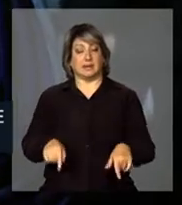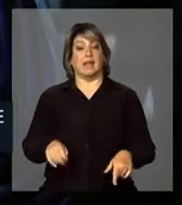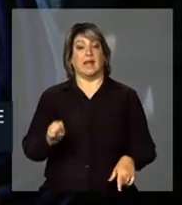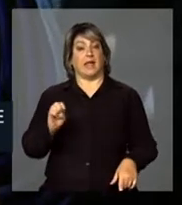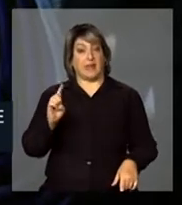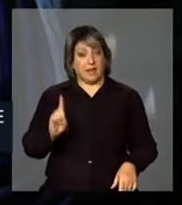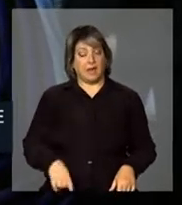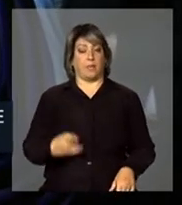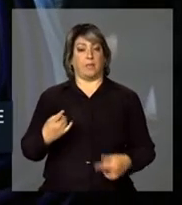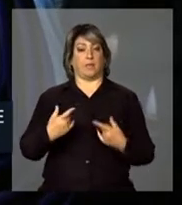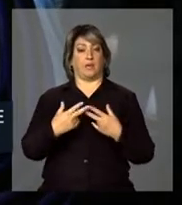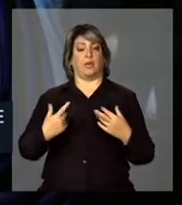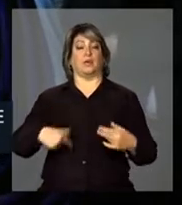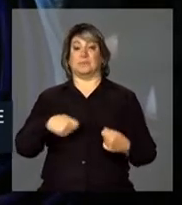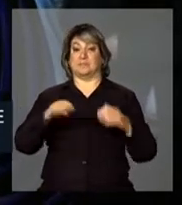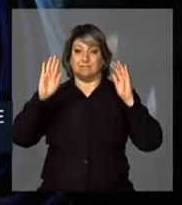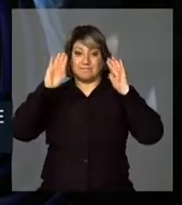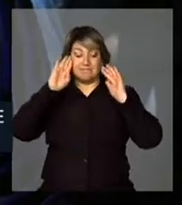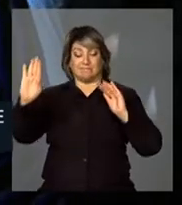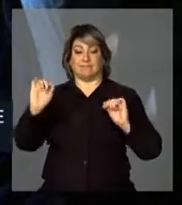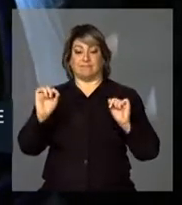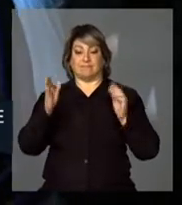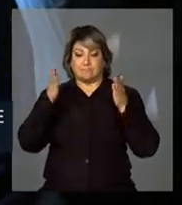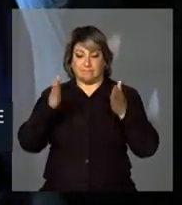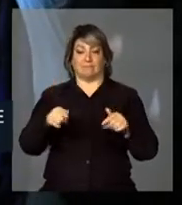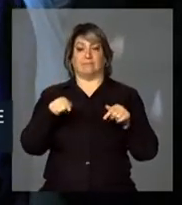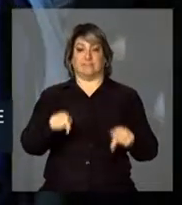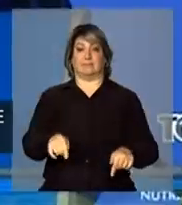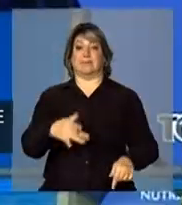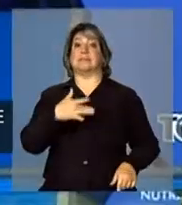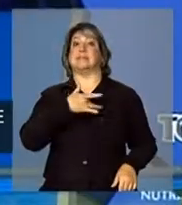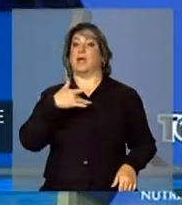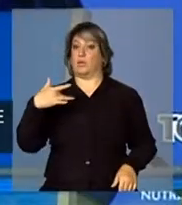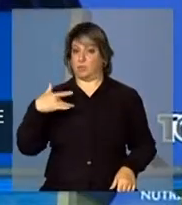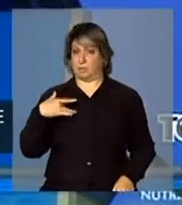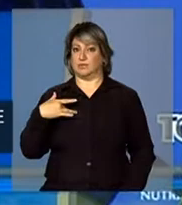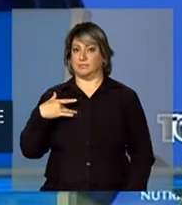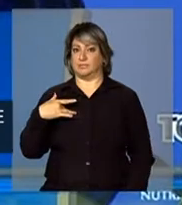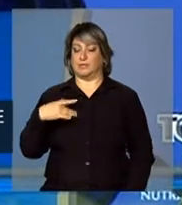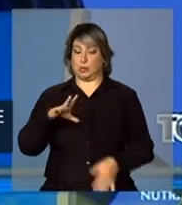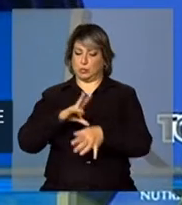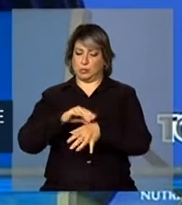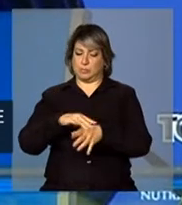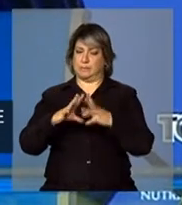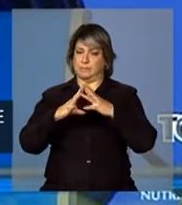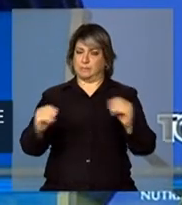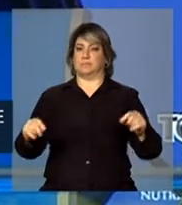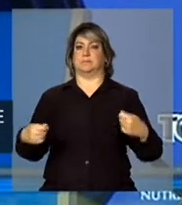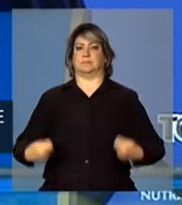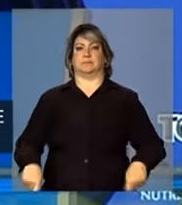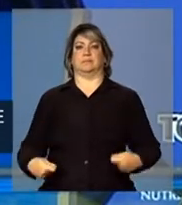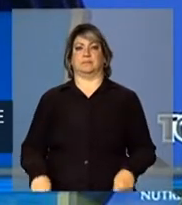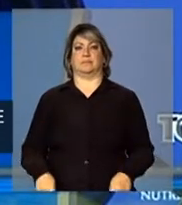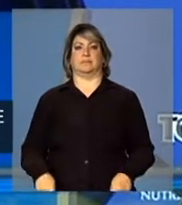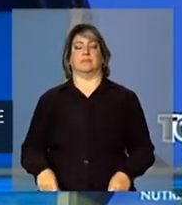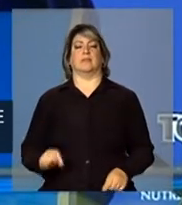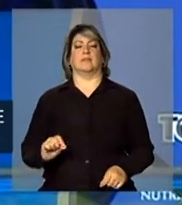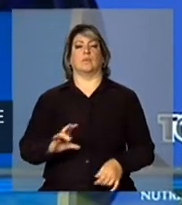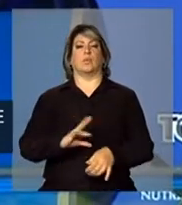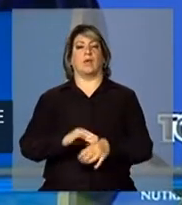dar absoluta prioridade, a questão sanitária, sem a qual nós não ampliamos a